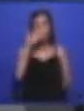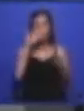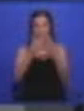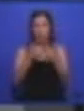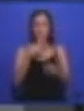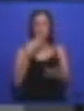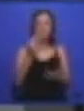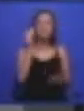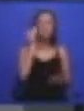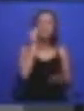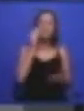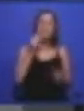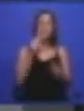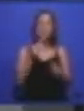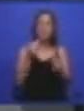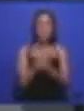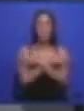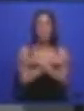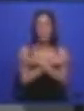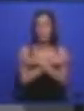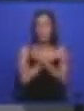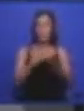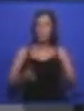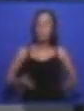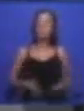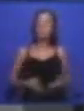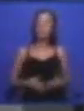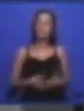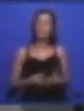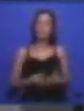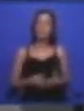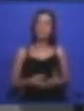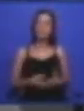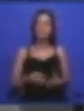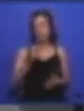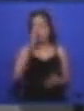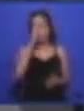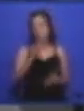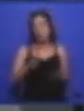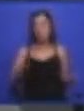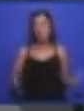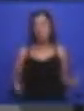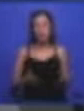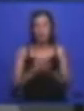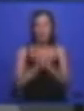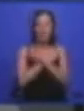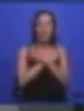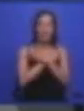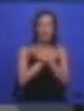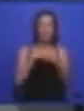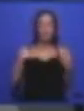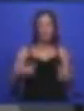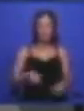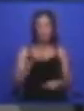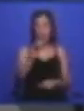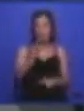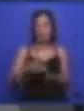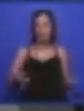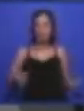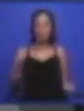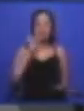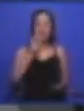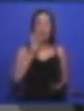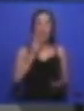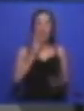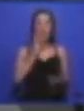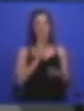para te dar um beijo muito, muito amigo. E tu sabes da amizade que eu tenho por ti e do valor que